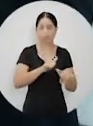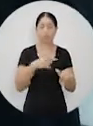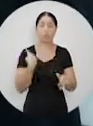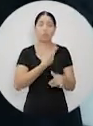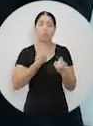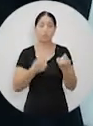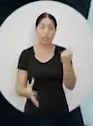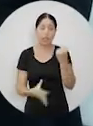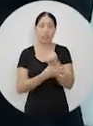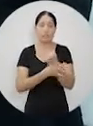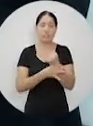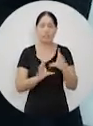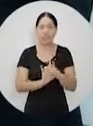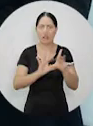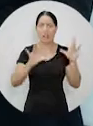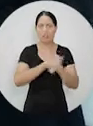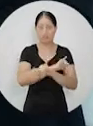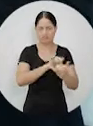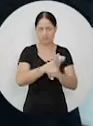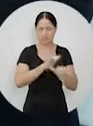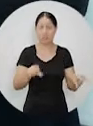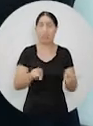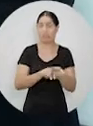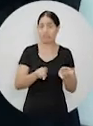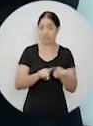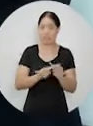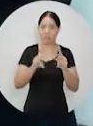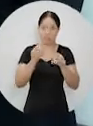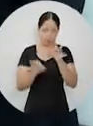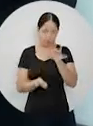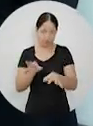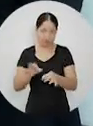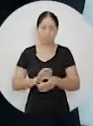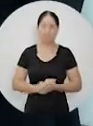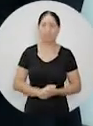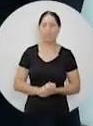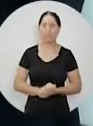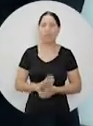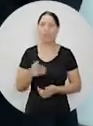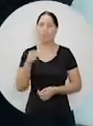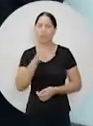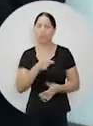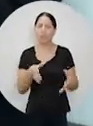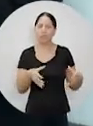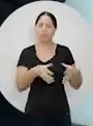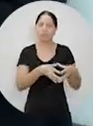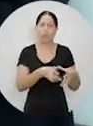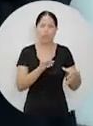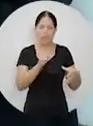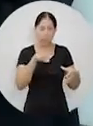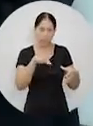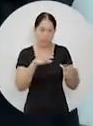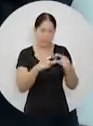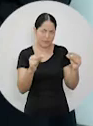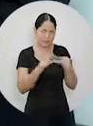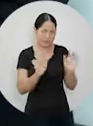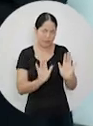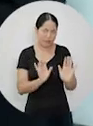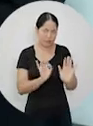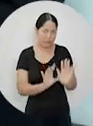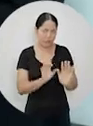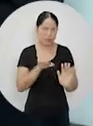garantindo a liberdade de imprensa e está garantindo também a realização da justiça. Então o observatório ele não é de